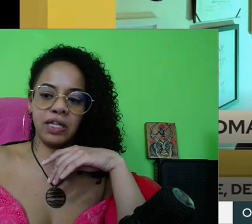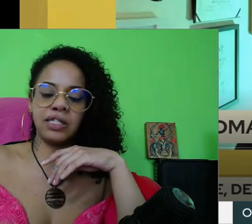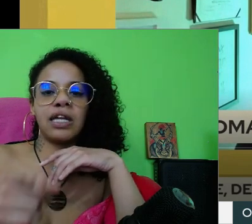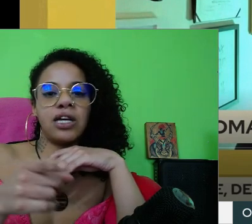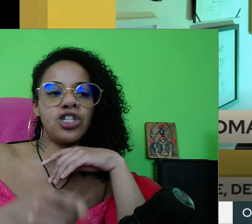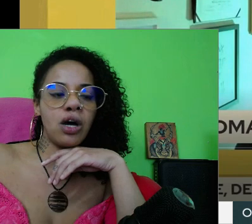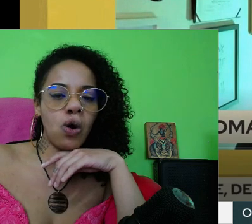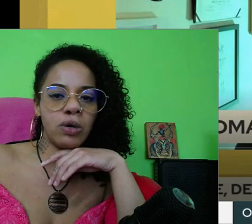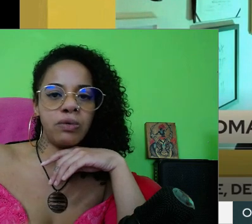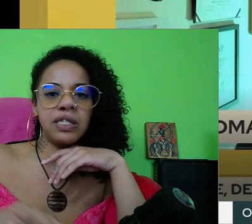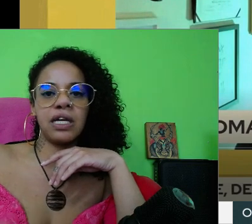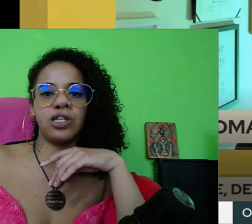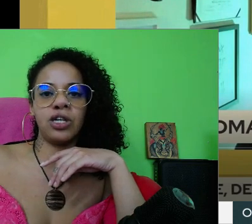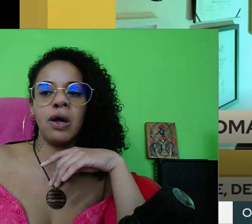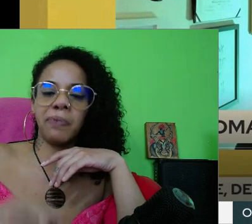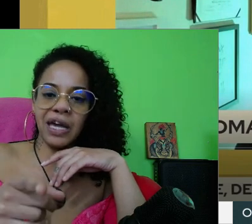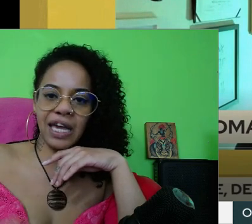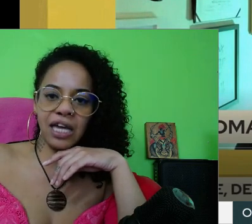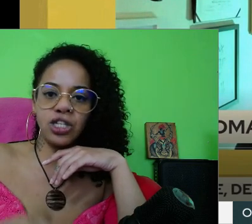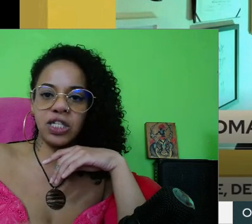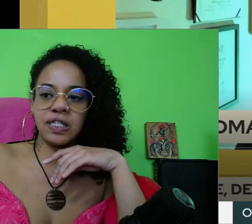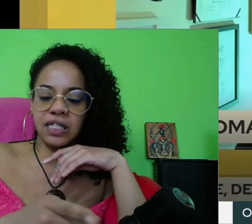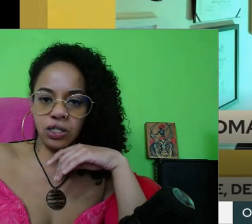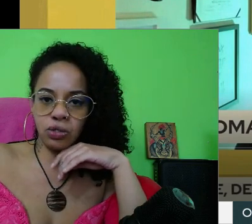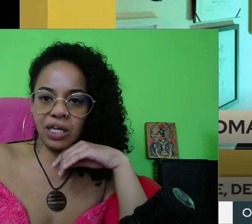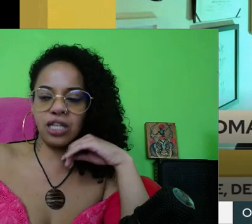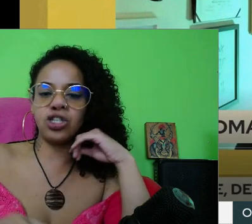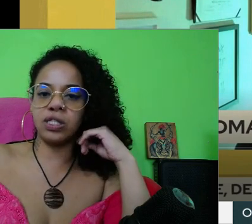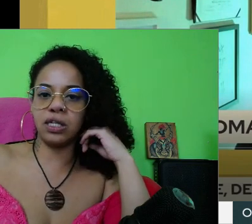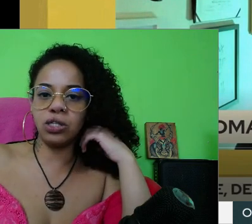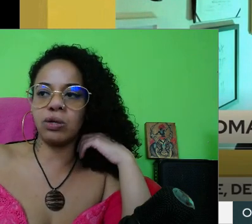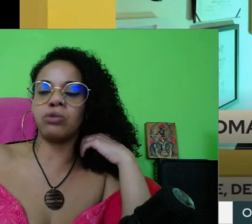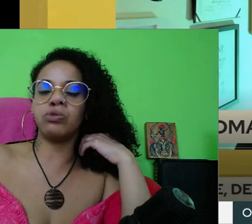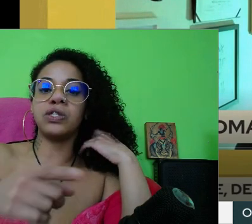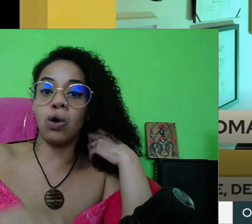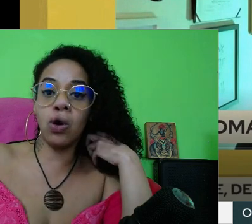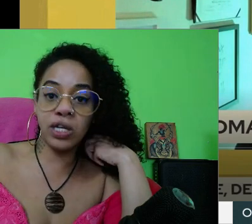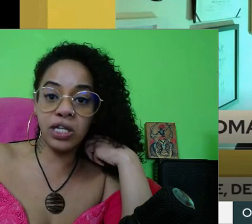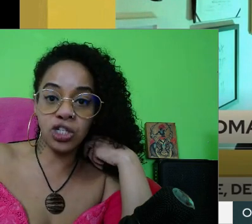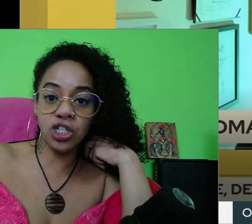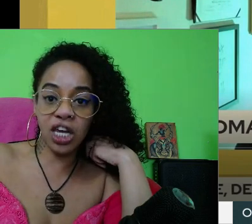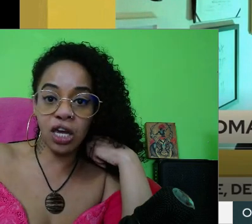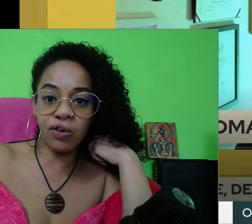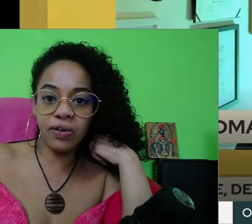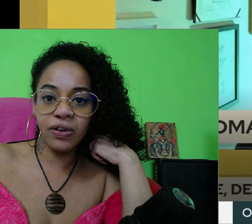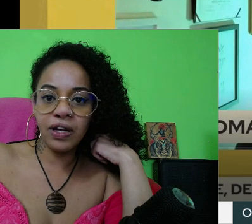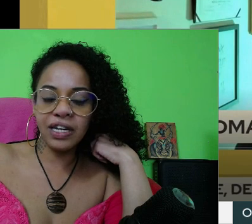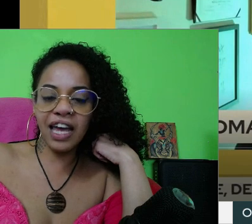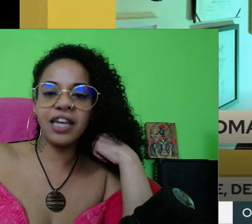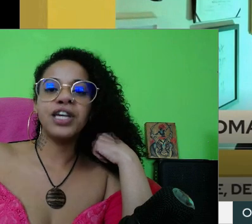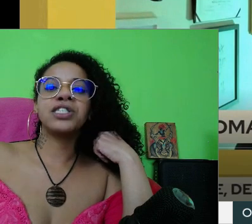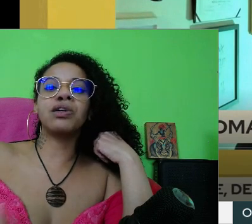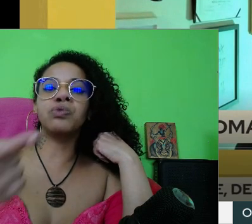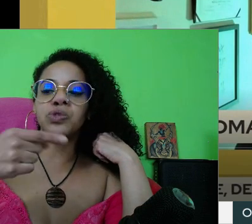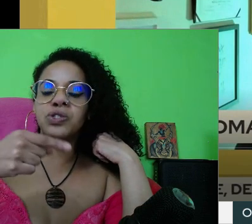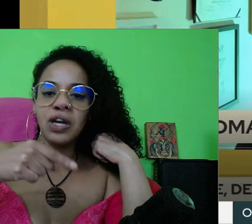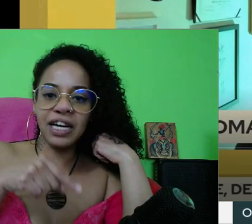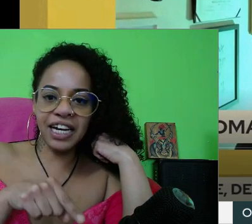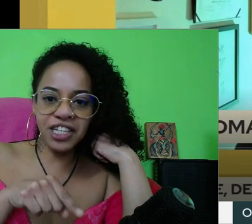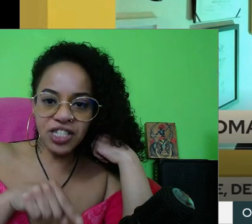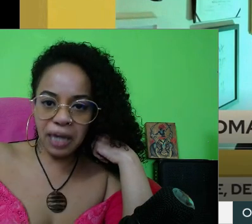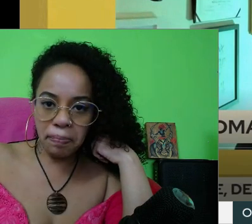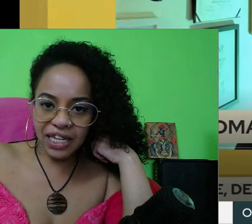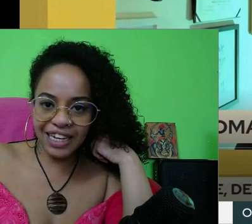dizer esteja ou não esteja porque quem diz isso E quem disse isso era um senhores de Engenho né são